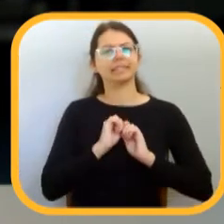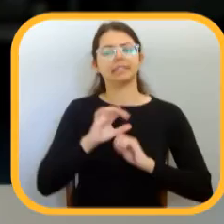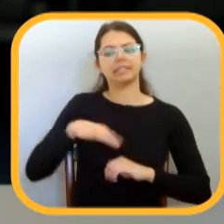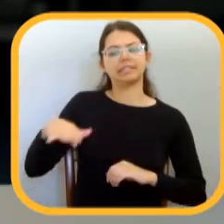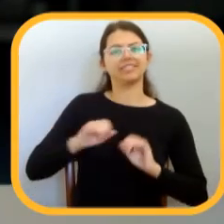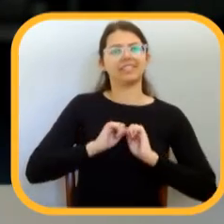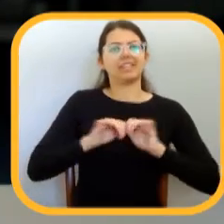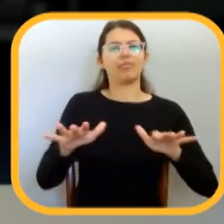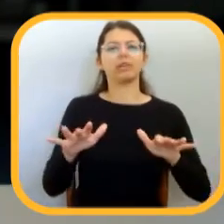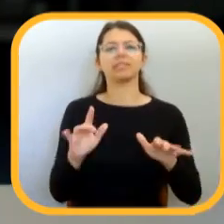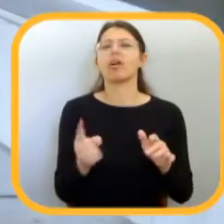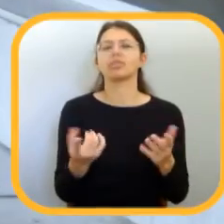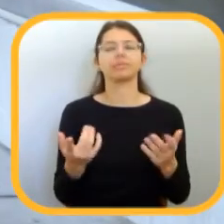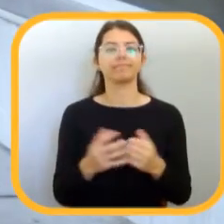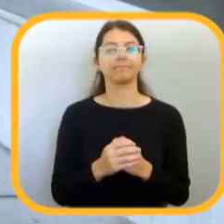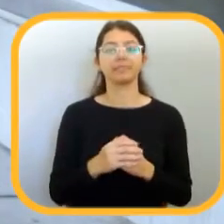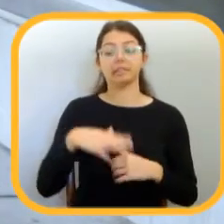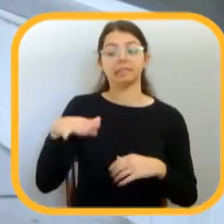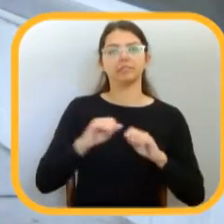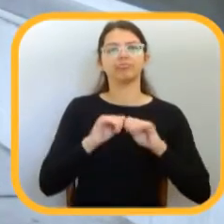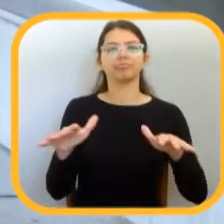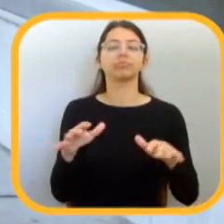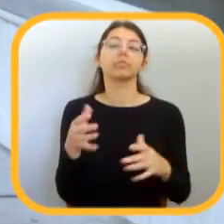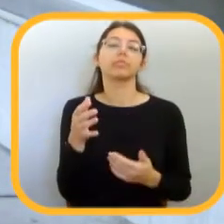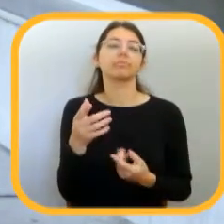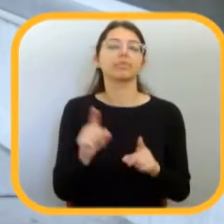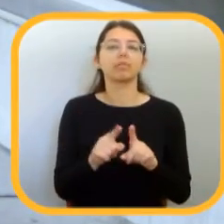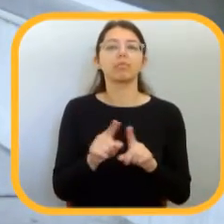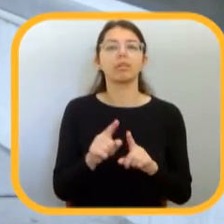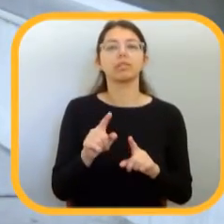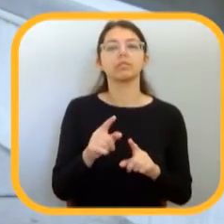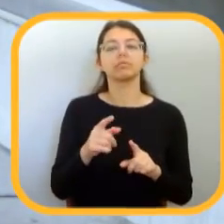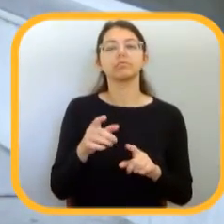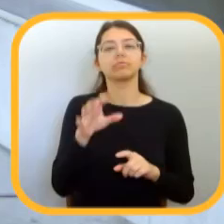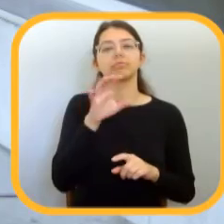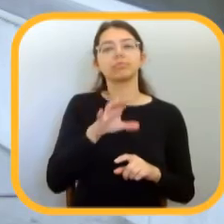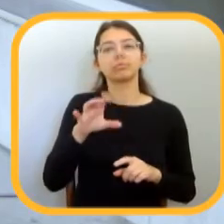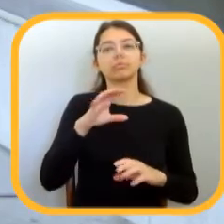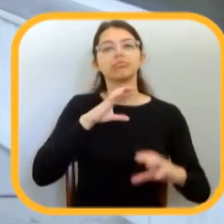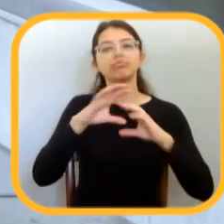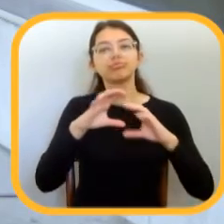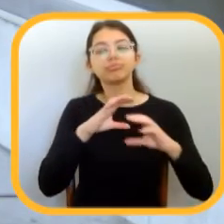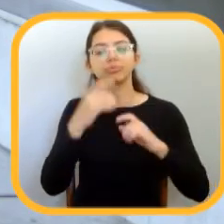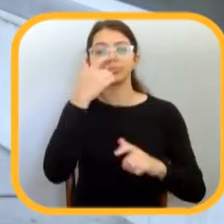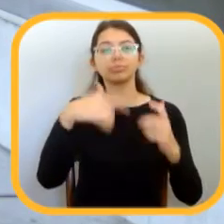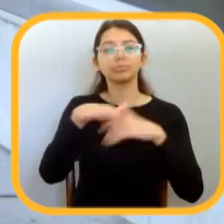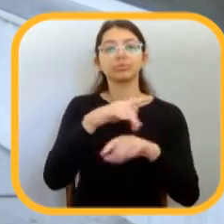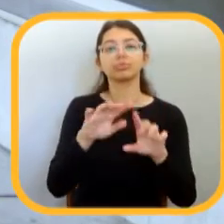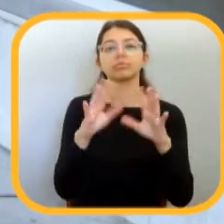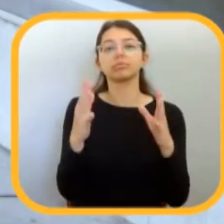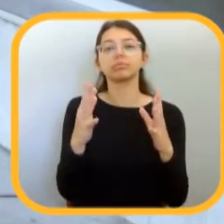conceito de divulgação científica? Divulgação científica é as formas de transmitir para todas as pessoas